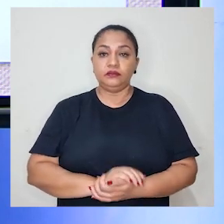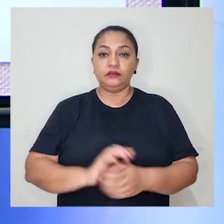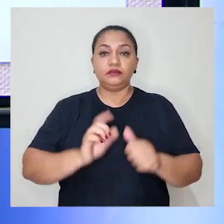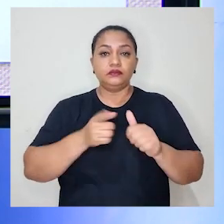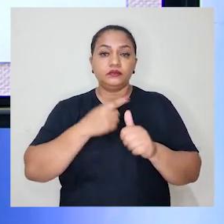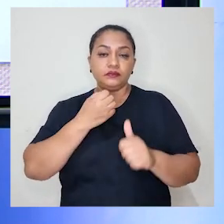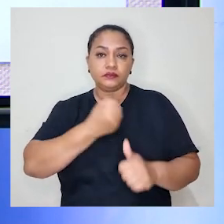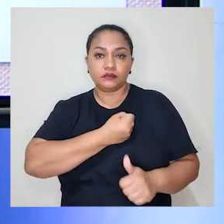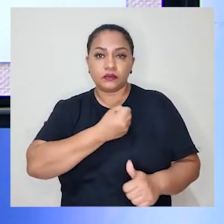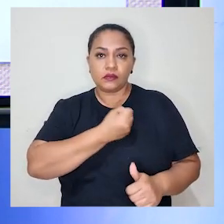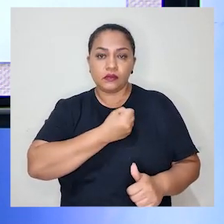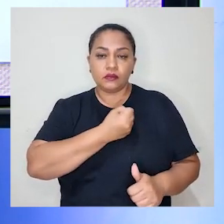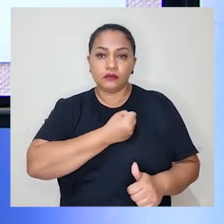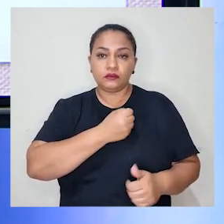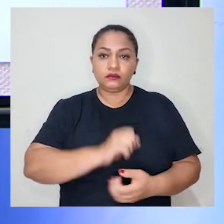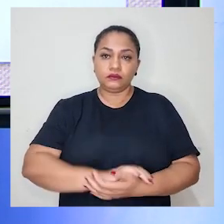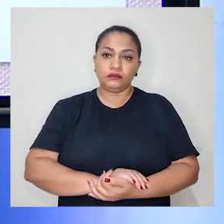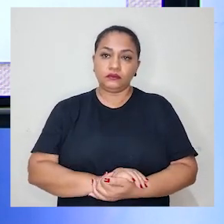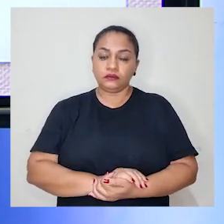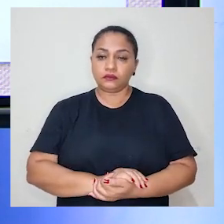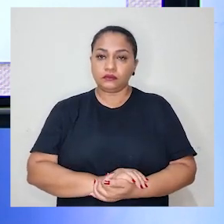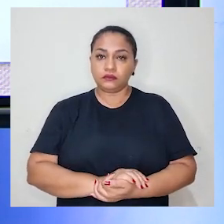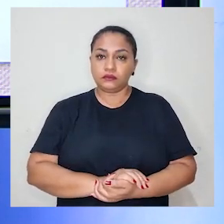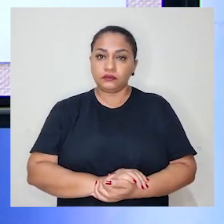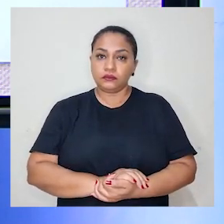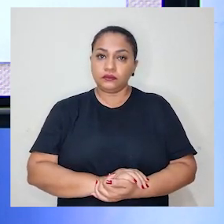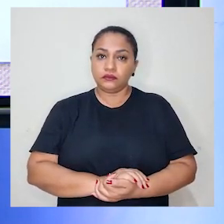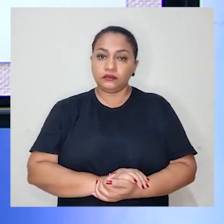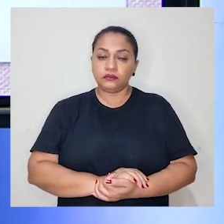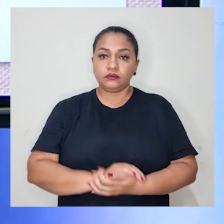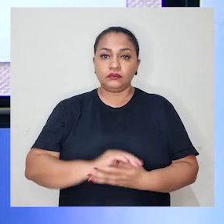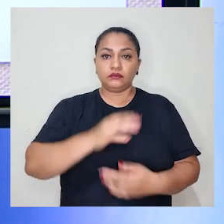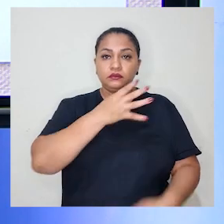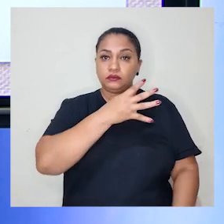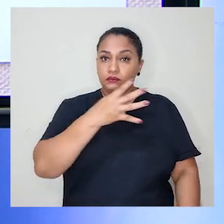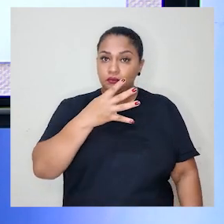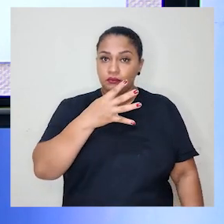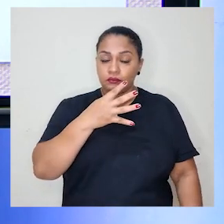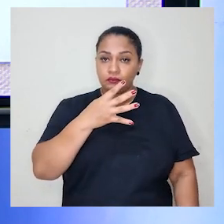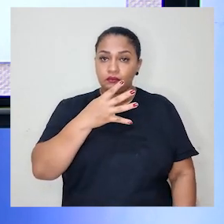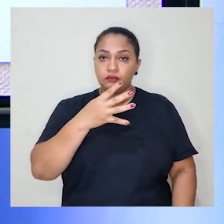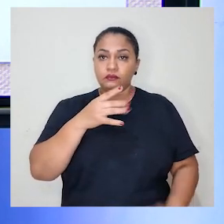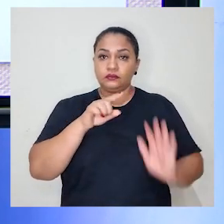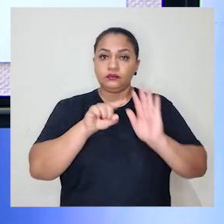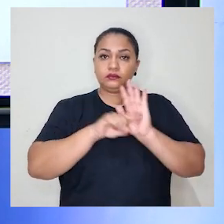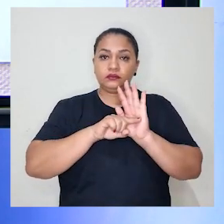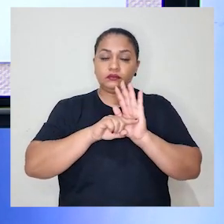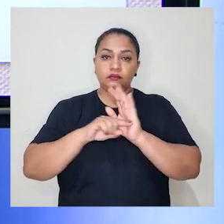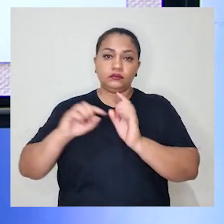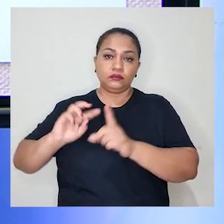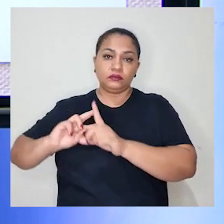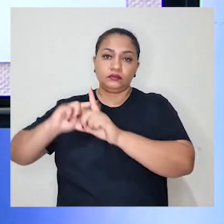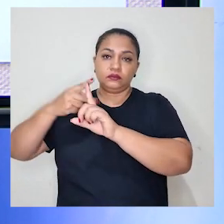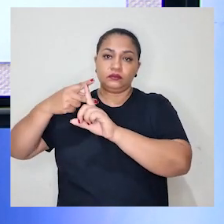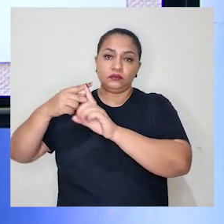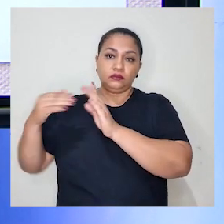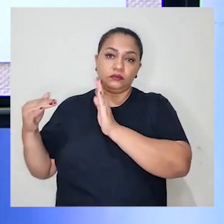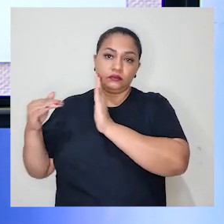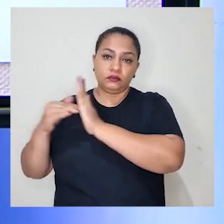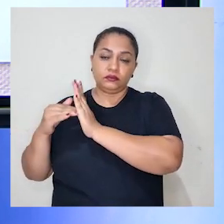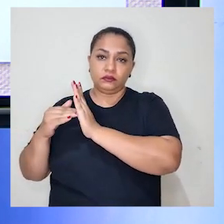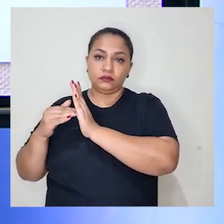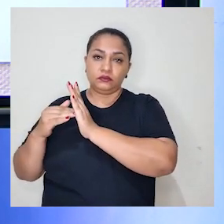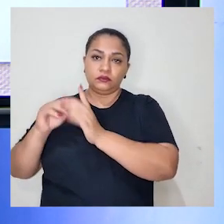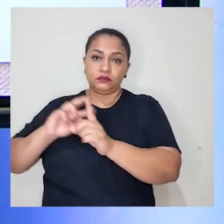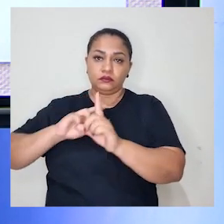os primeiros algarismos, tá aqui, ó, 44, menos o dobro do último,